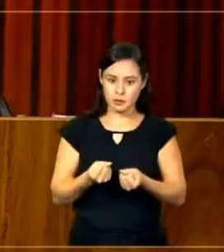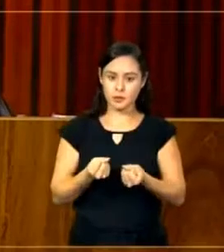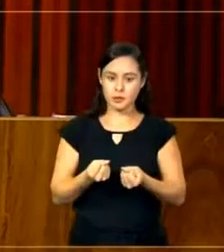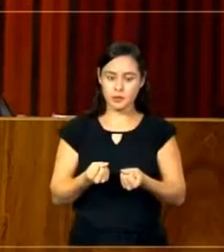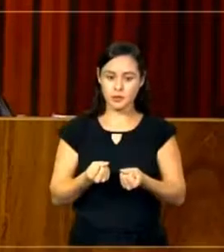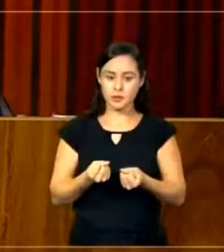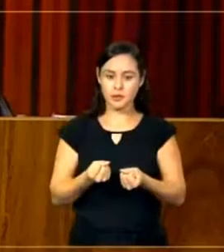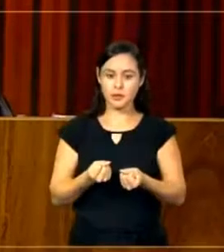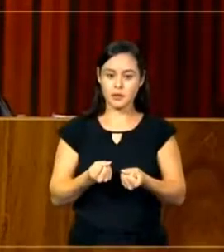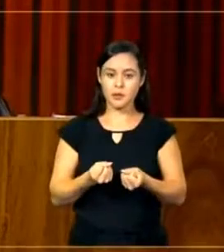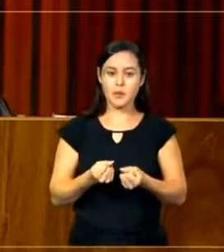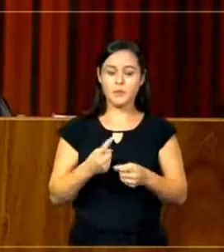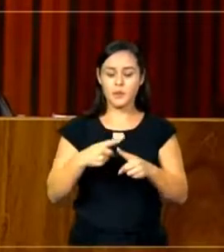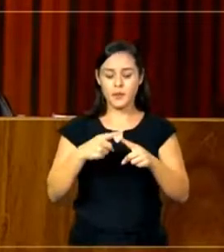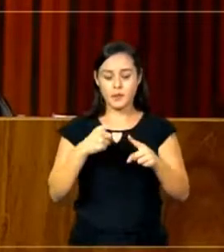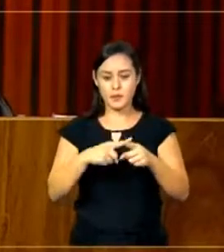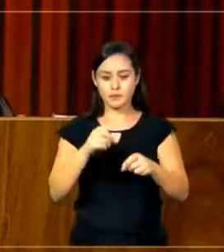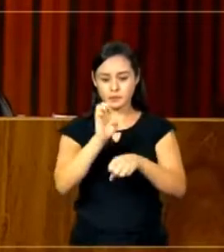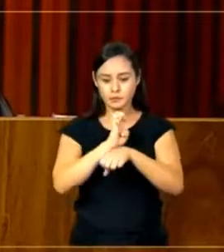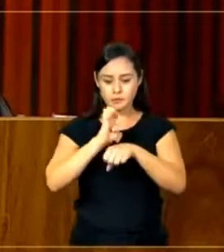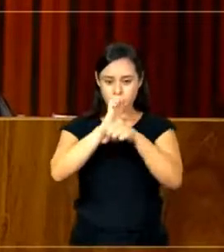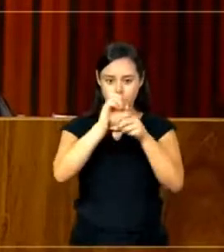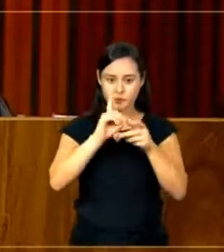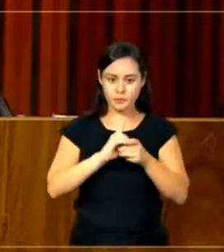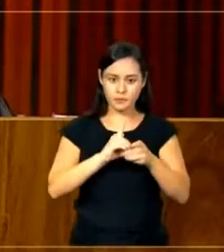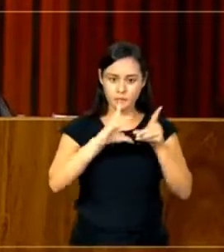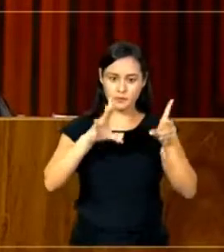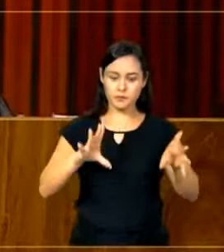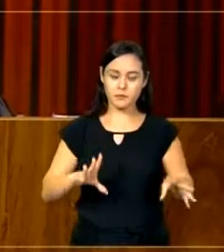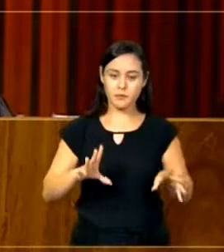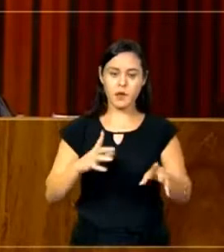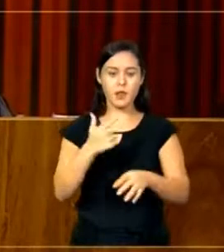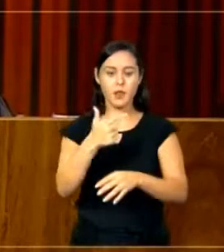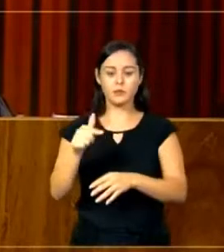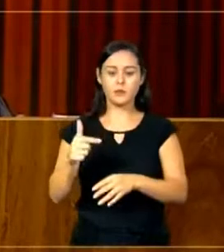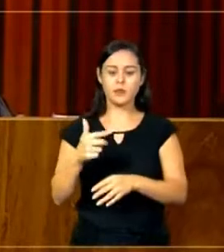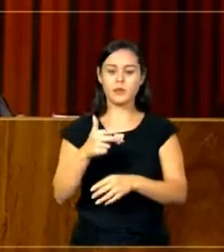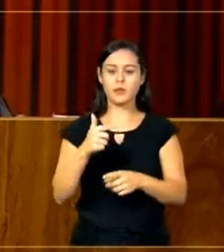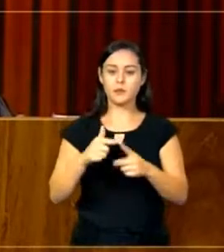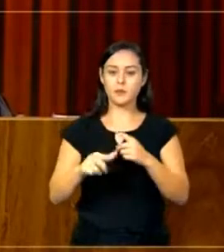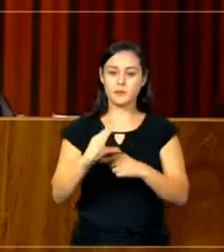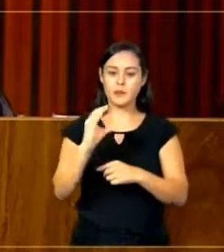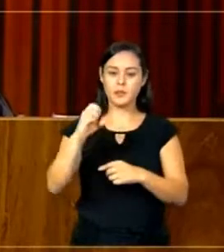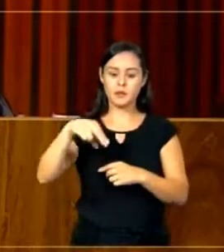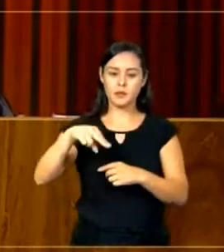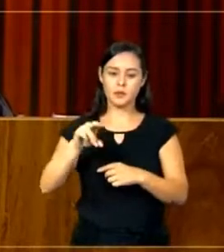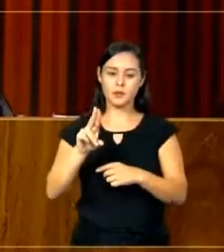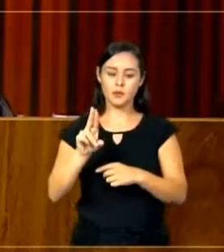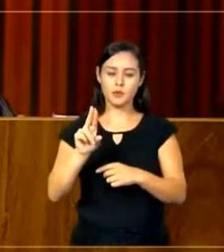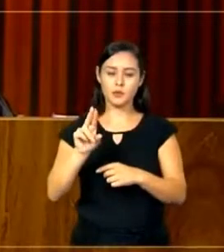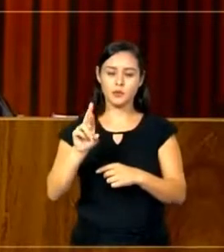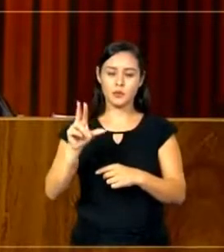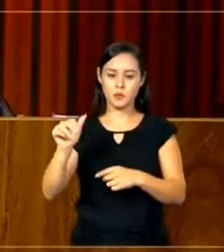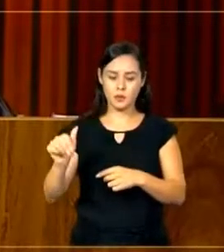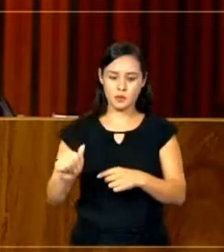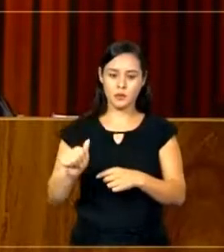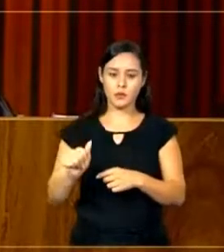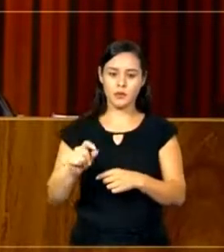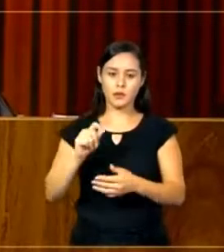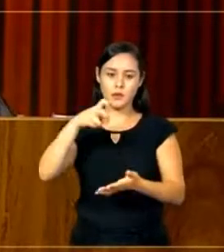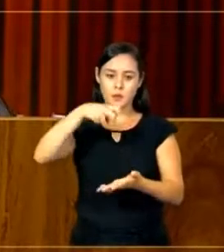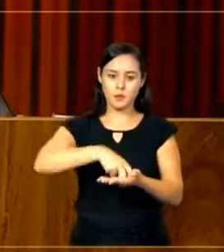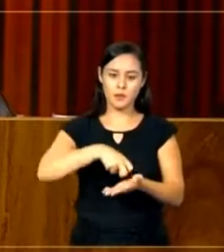Estado Democrático de Direito, o exercício de censura sobre o pensamento ainda não divulgado, sob pena de se estar